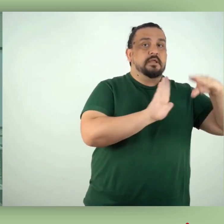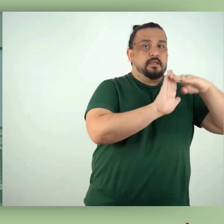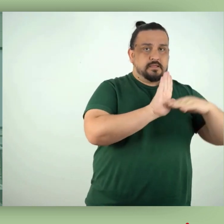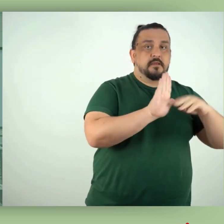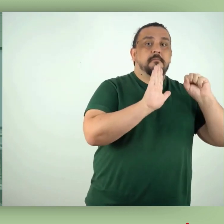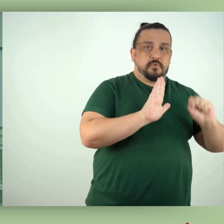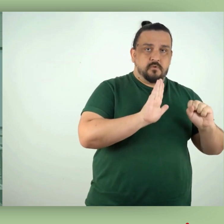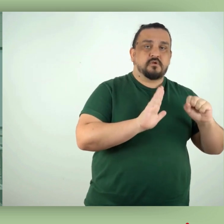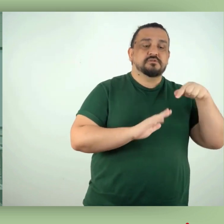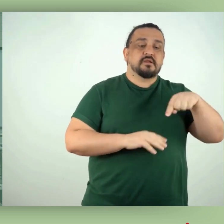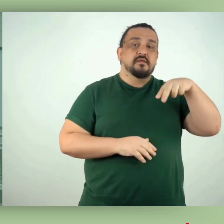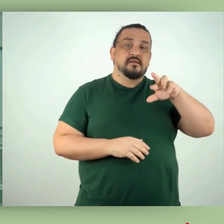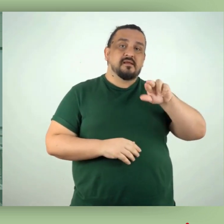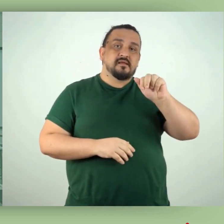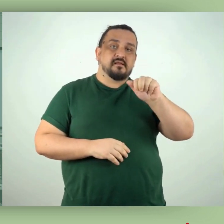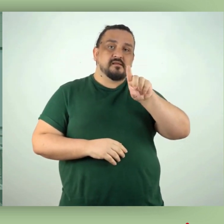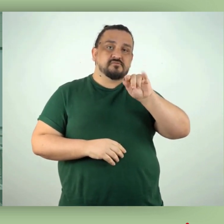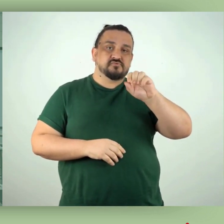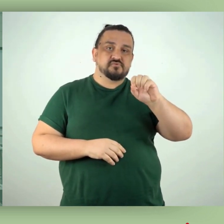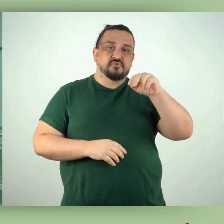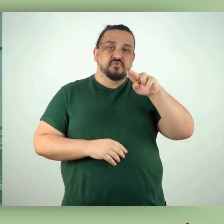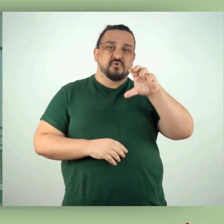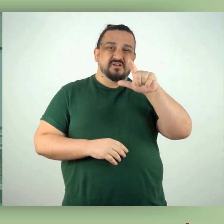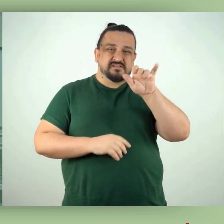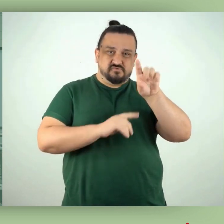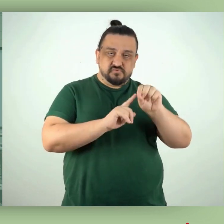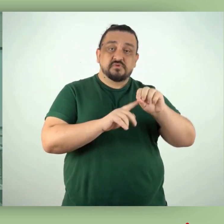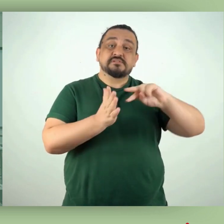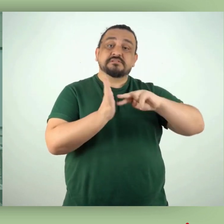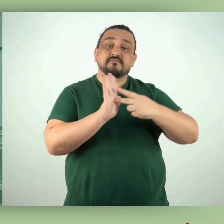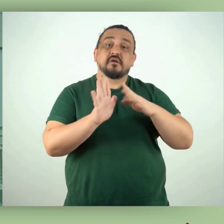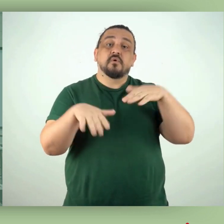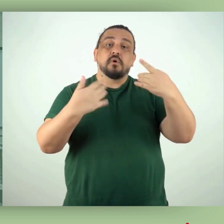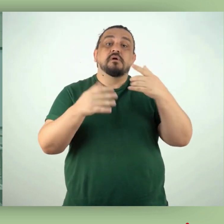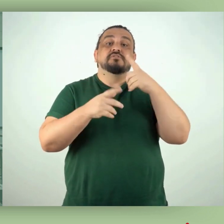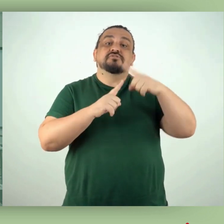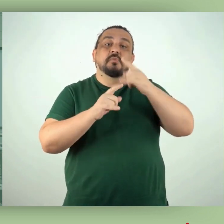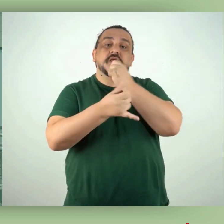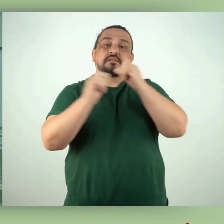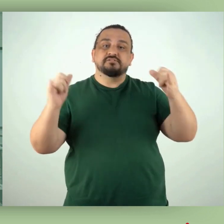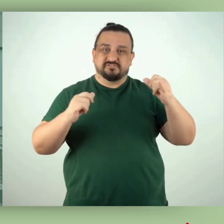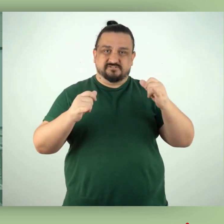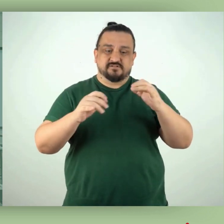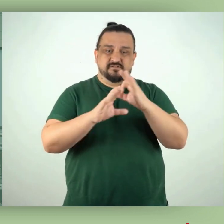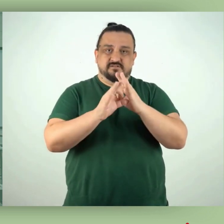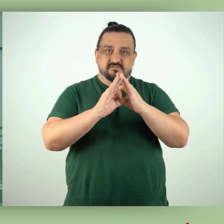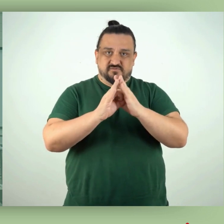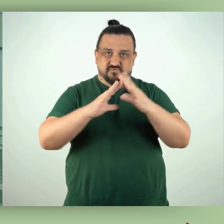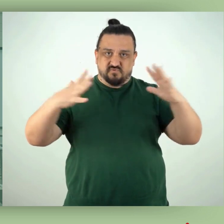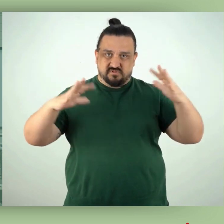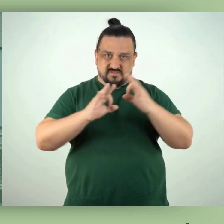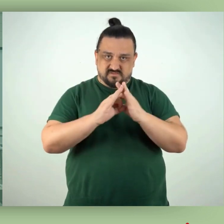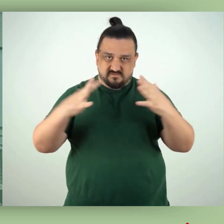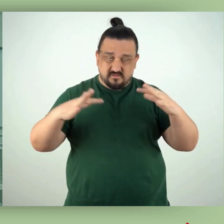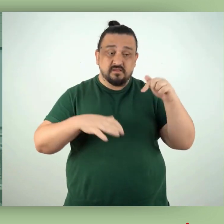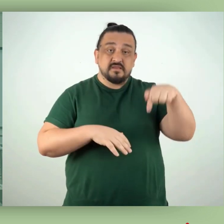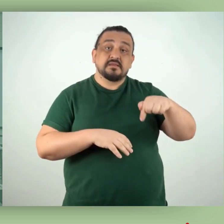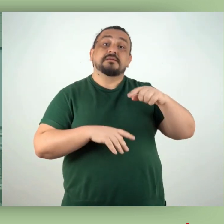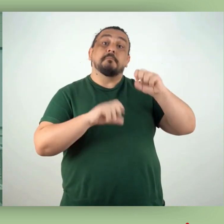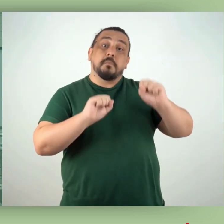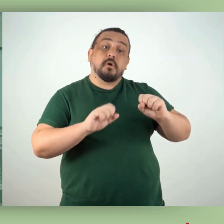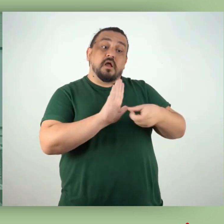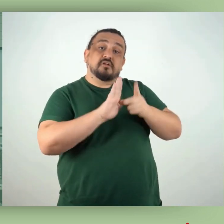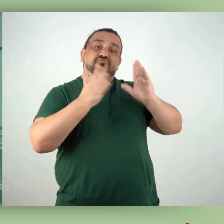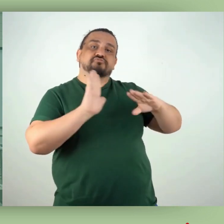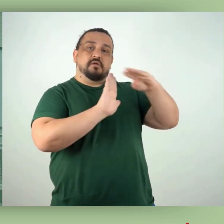de dispensa especificados em norma da Comissão Nacional de Energia Nuclear e para os quais a reutilização